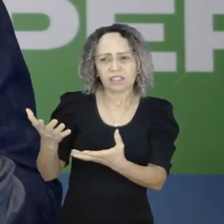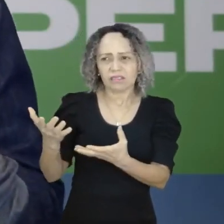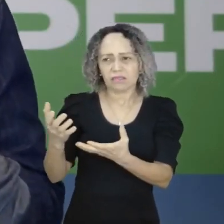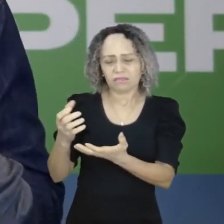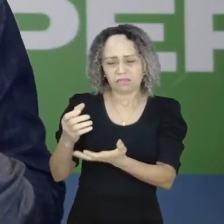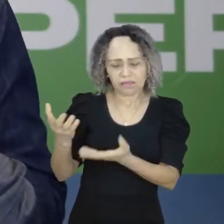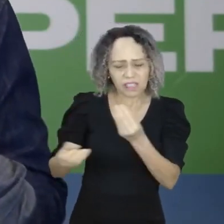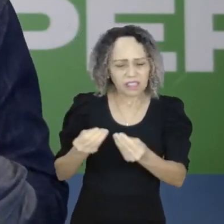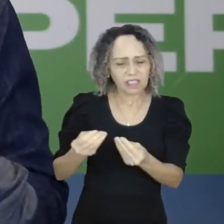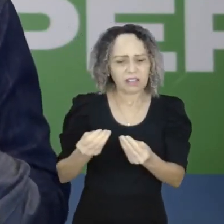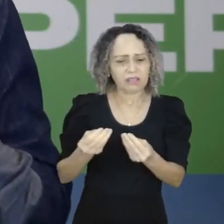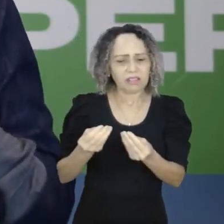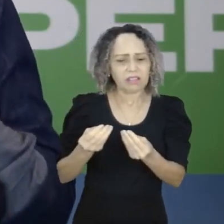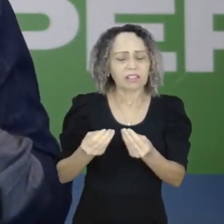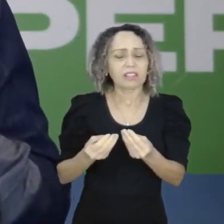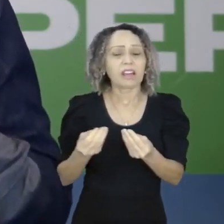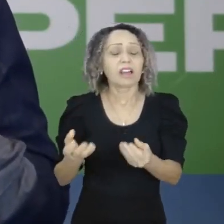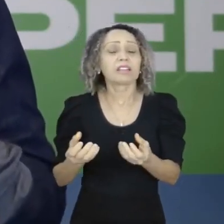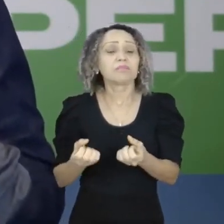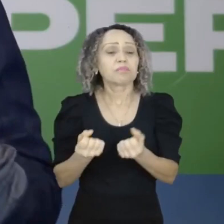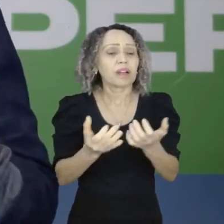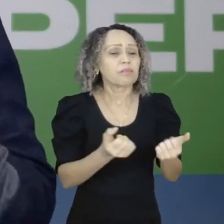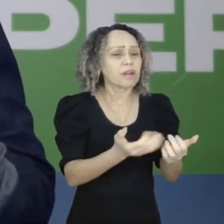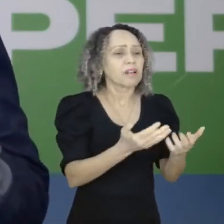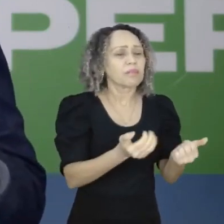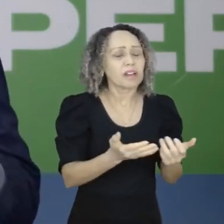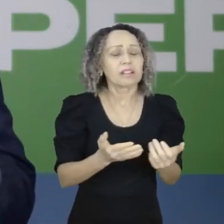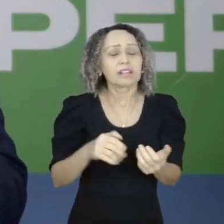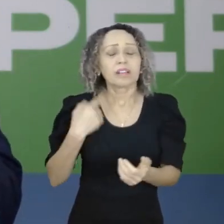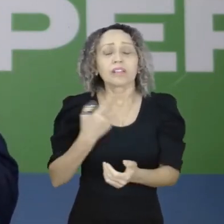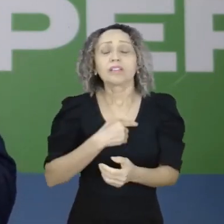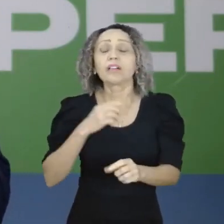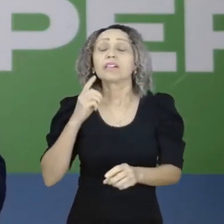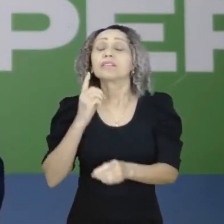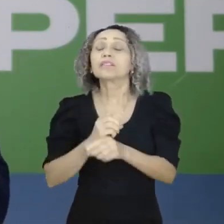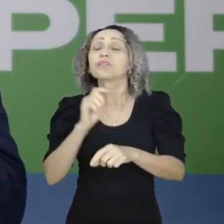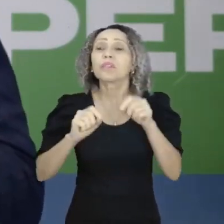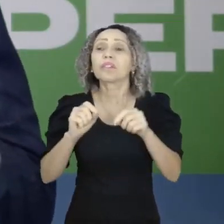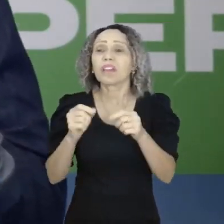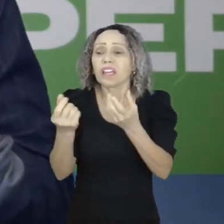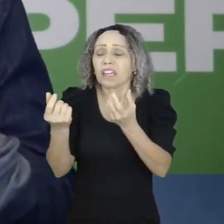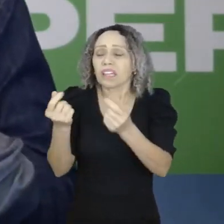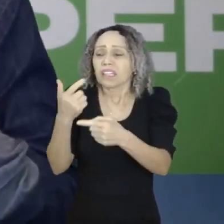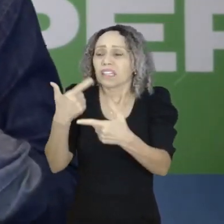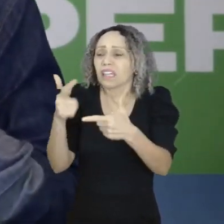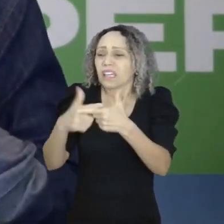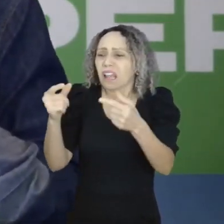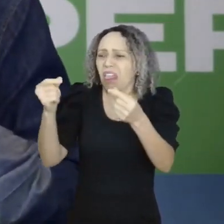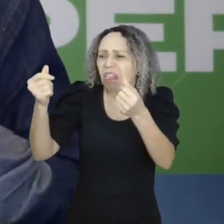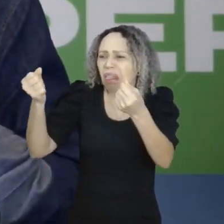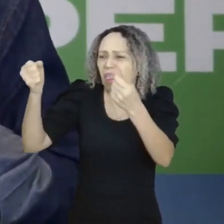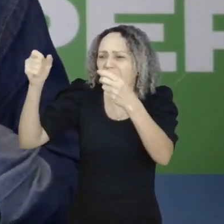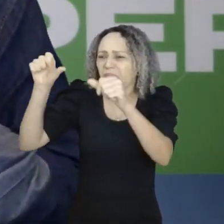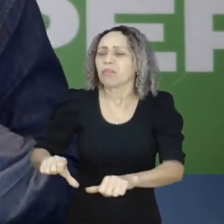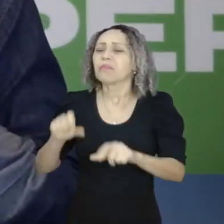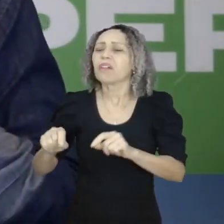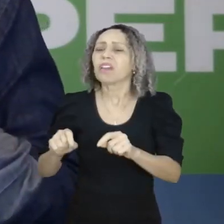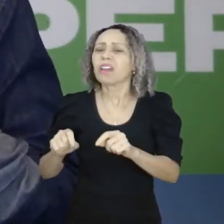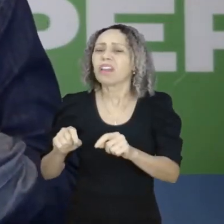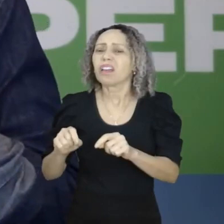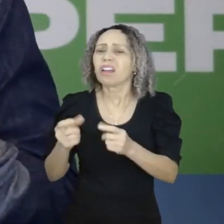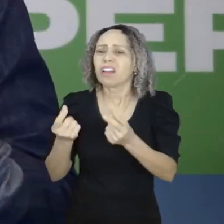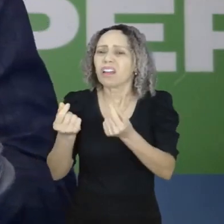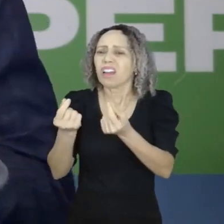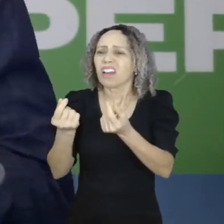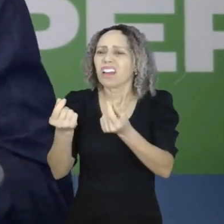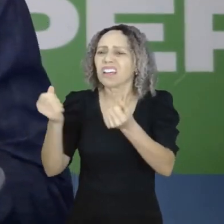a crise desapareceu, porque também nós descobrimos que aquela crise era uma crise do mercado futuro.